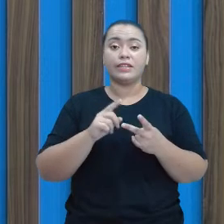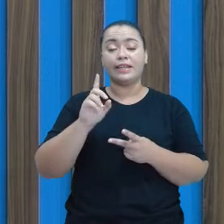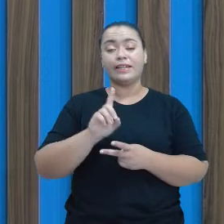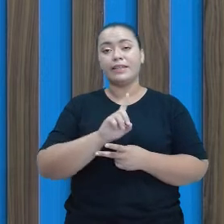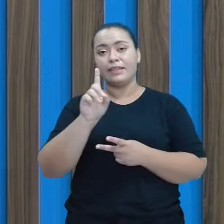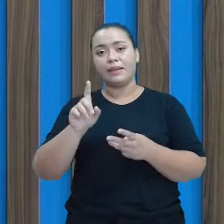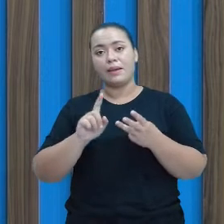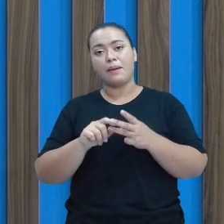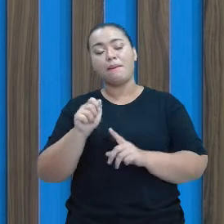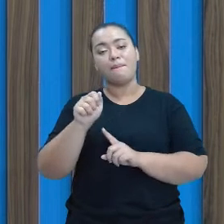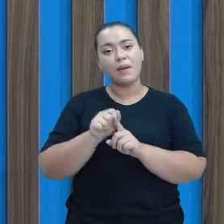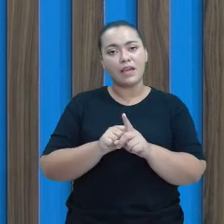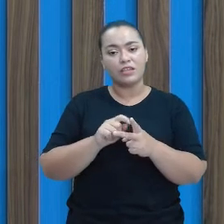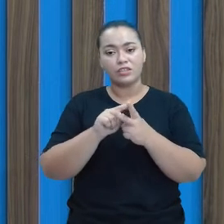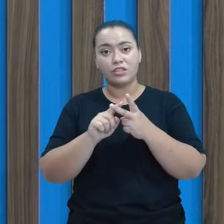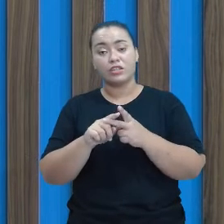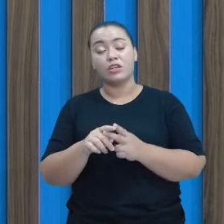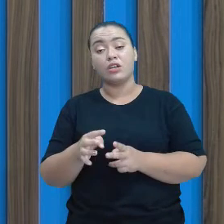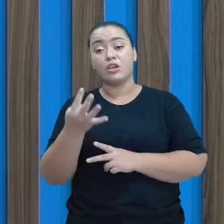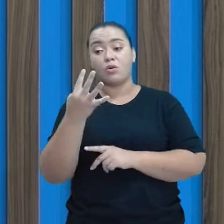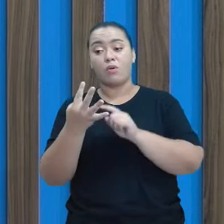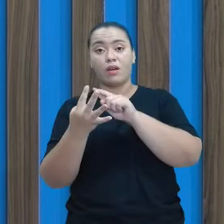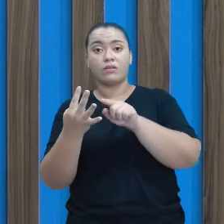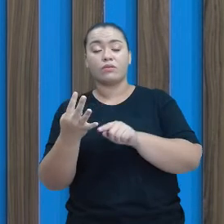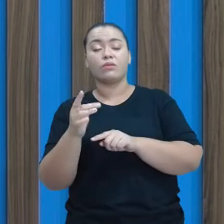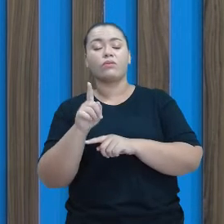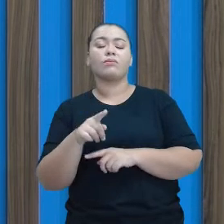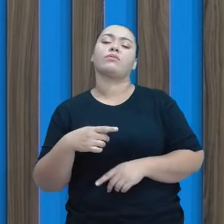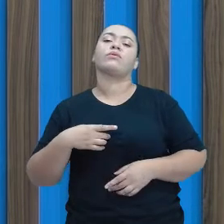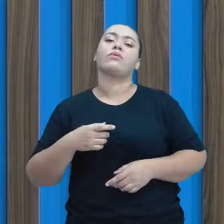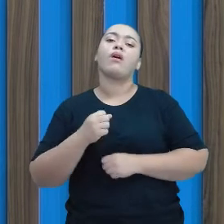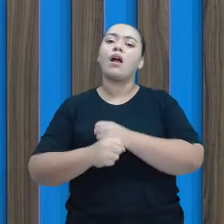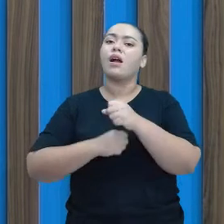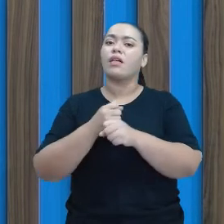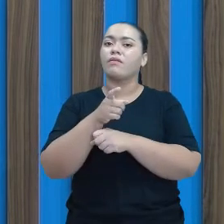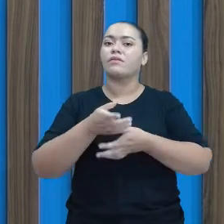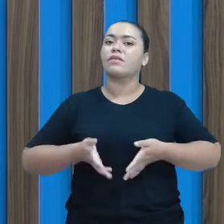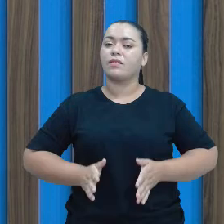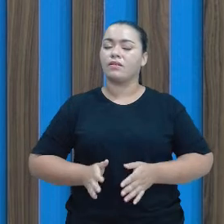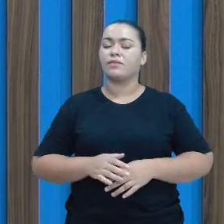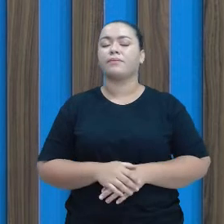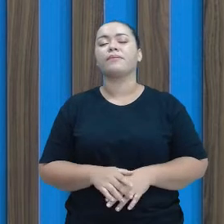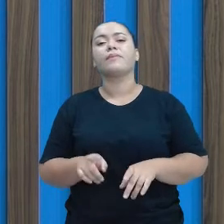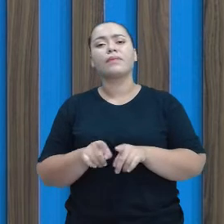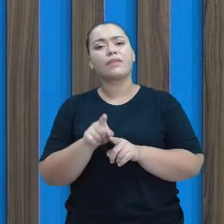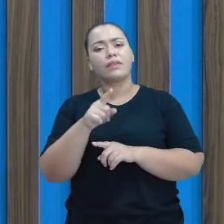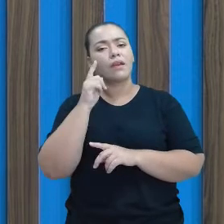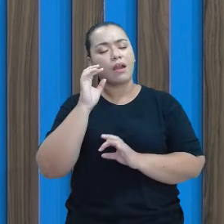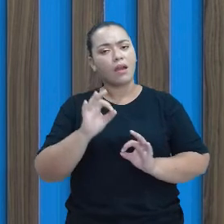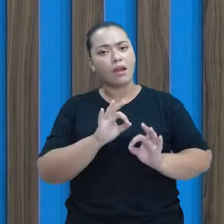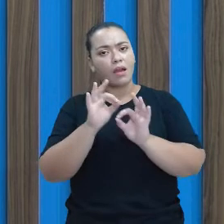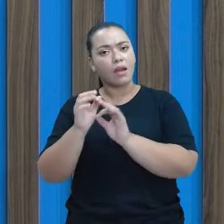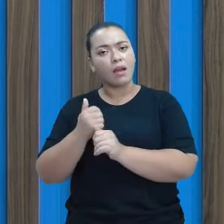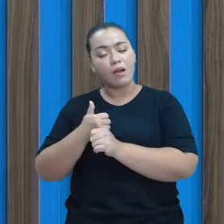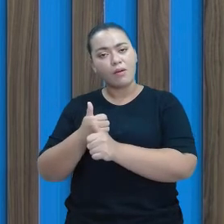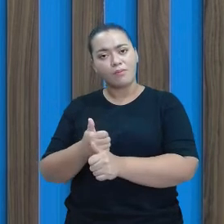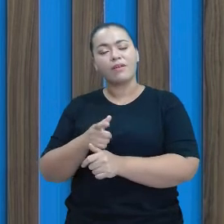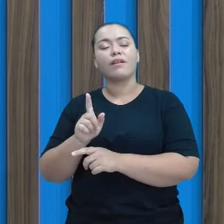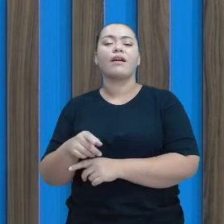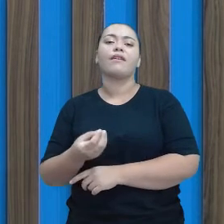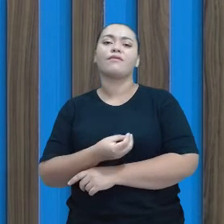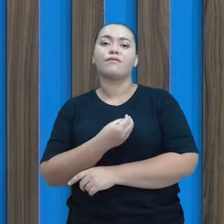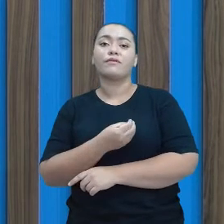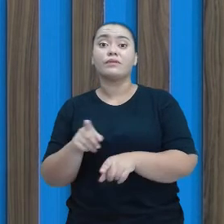para o mês e 4 dígitos para o ano, certo? Então, além de você acompanhar a nossa aula ao vivo, você